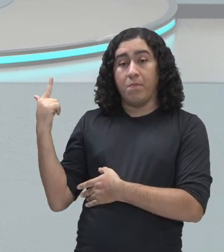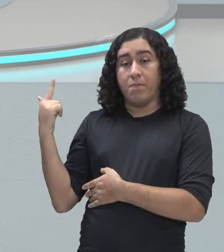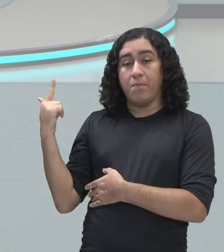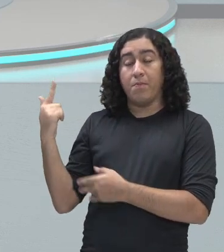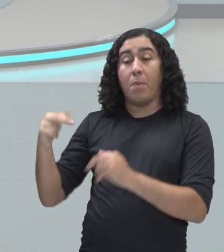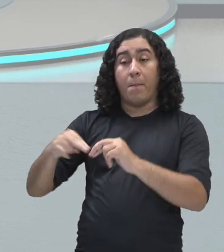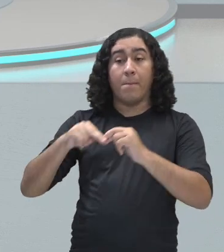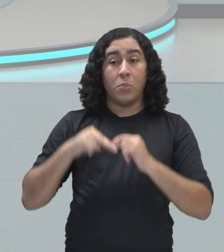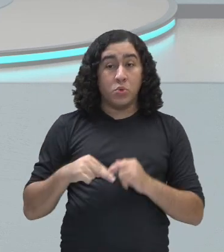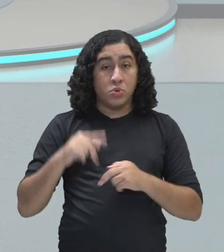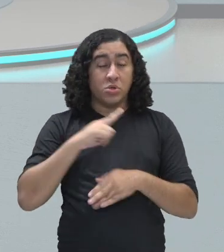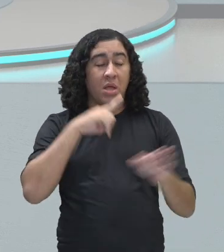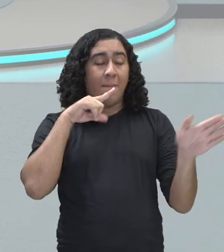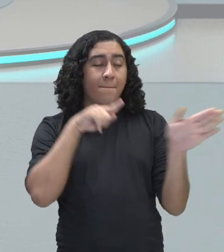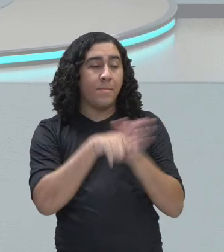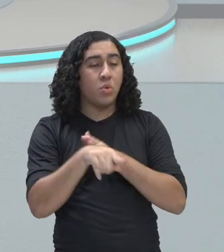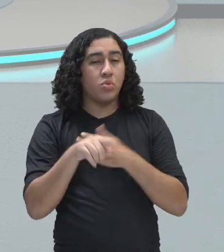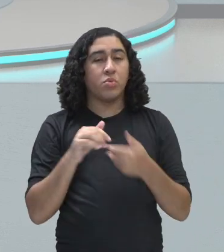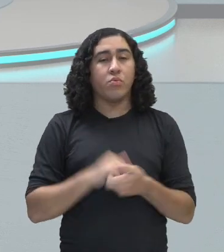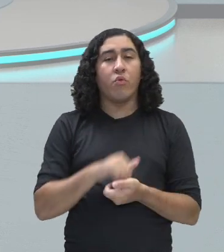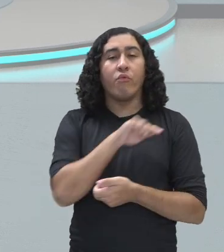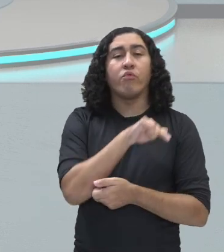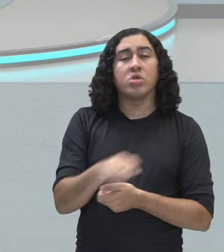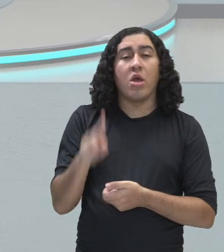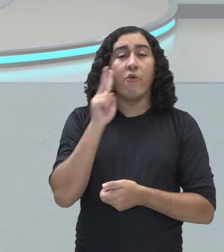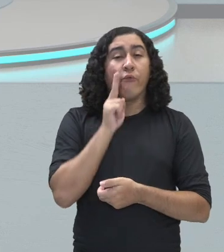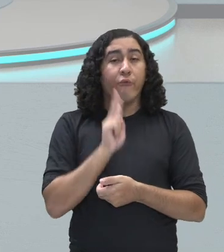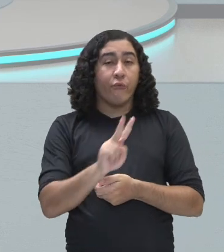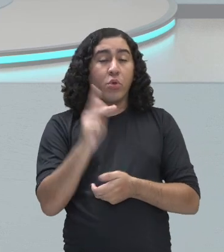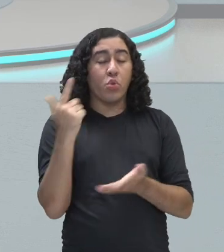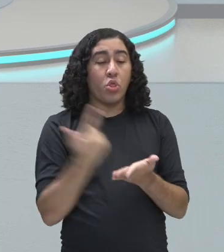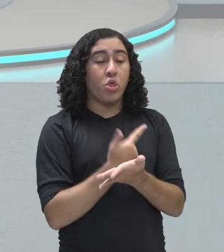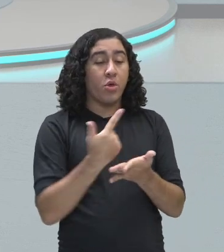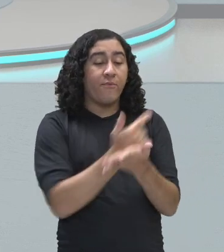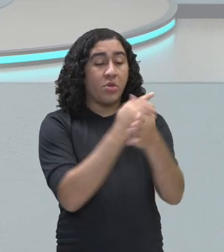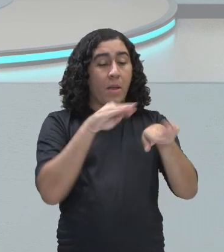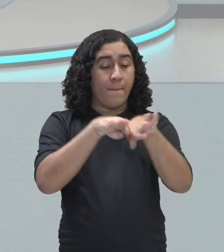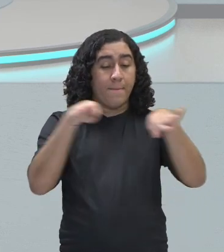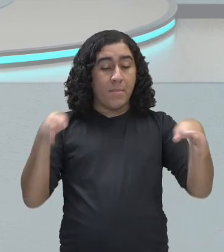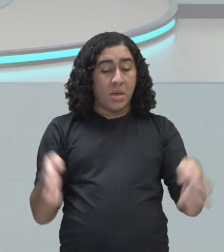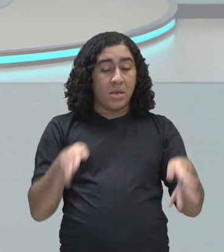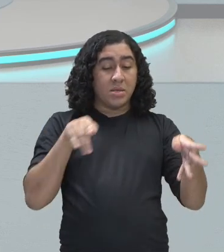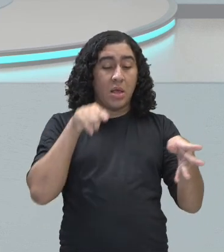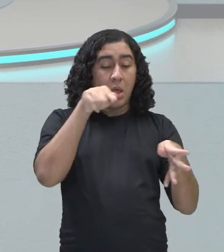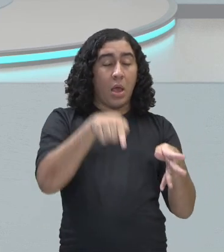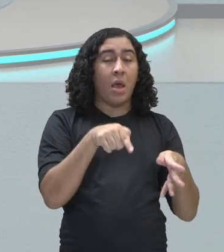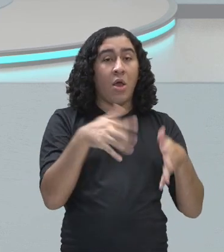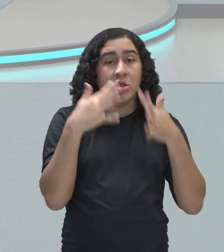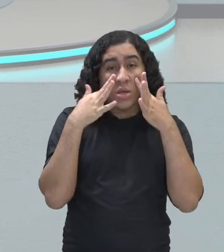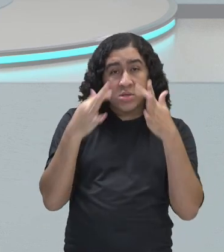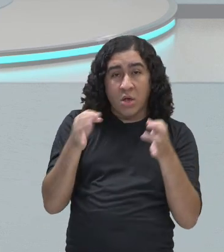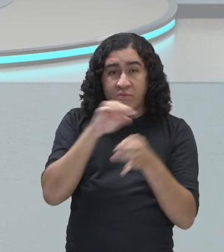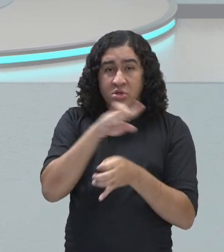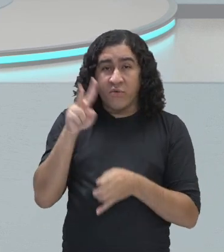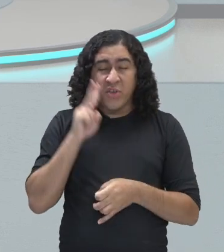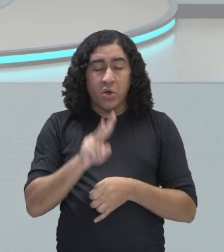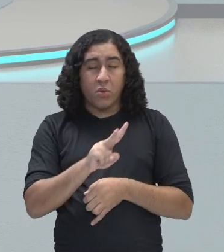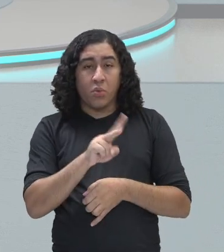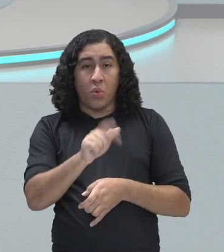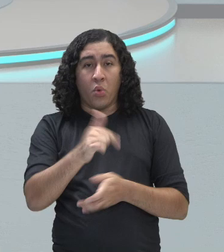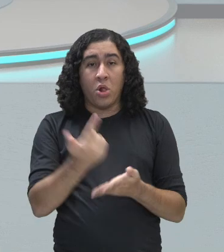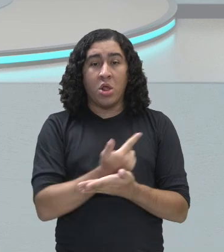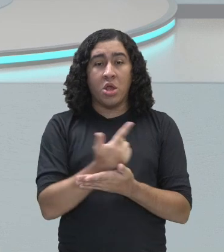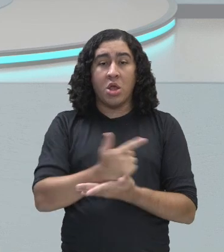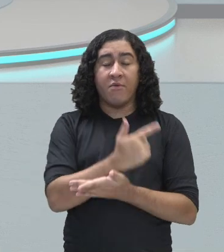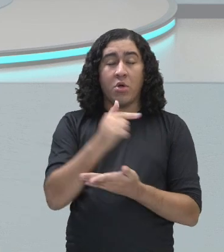isso daquela pergunta ali, do you see this book on the table? Você vê, né? Você está prestando atenção, está vendo esse livro em cima da